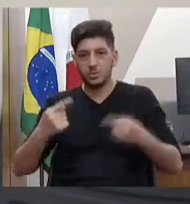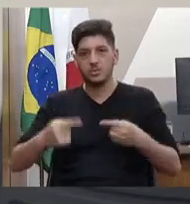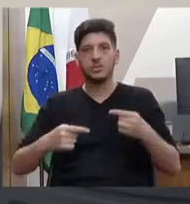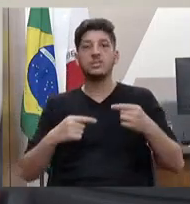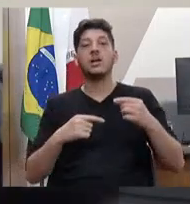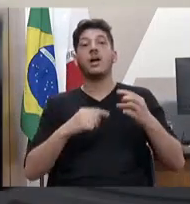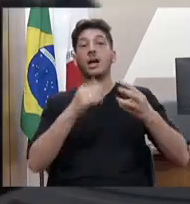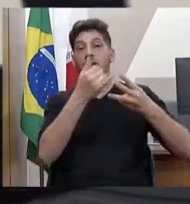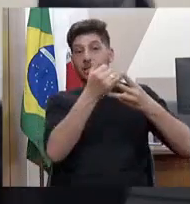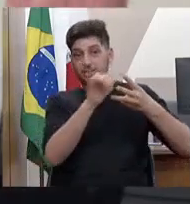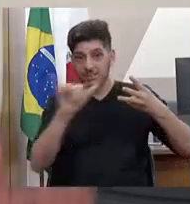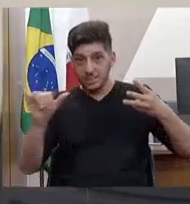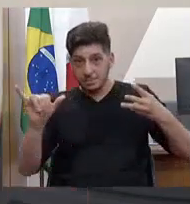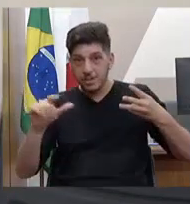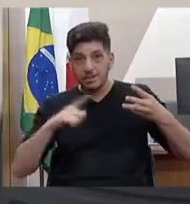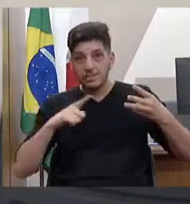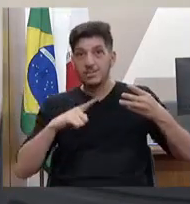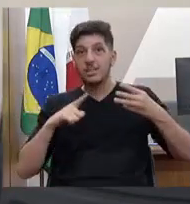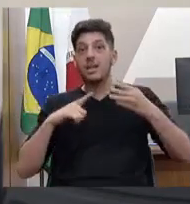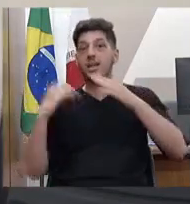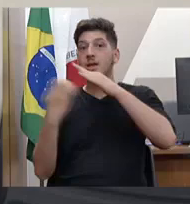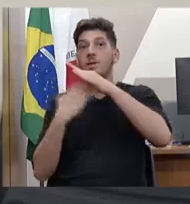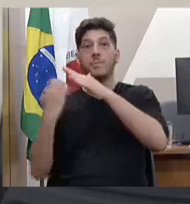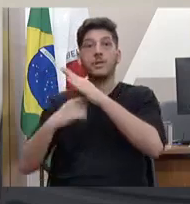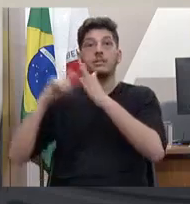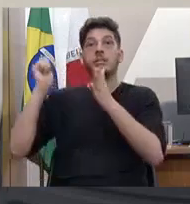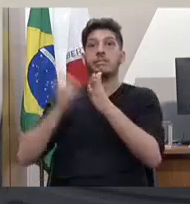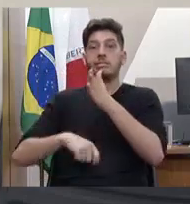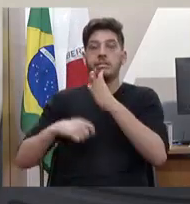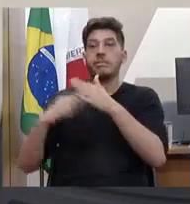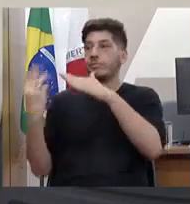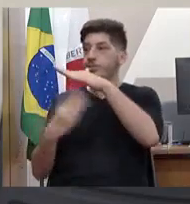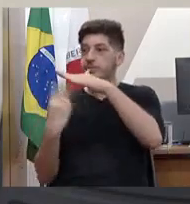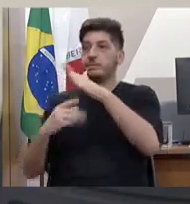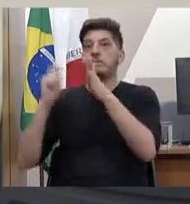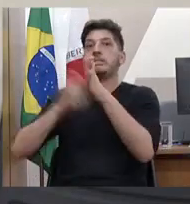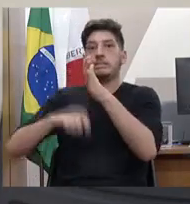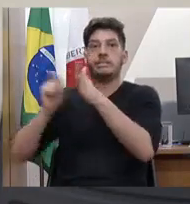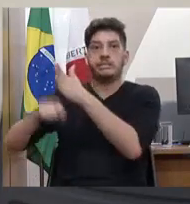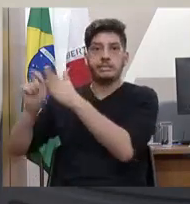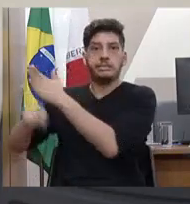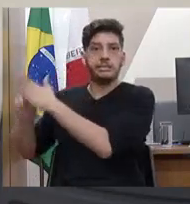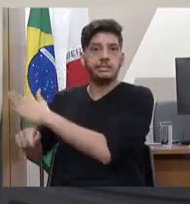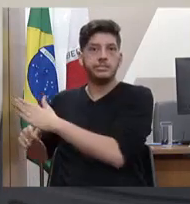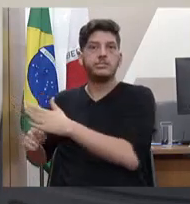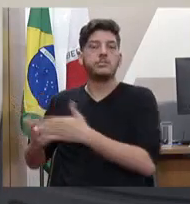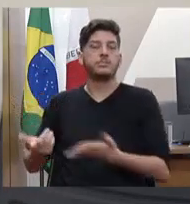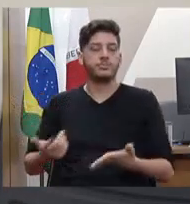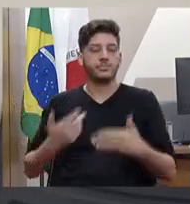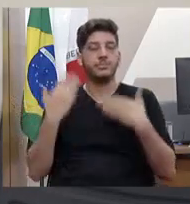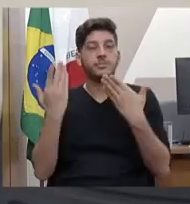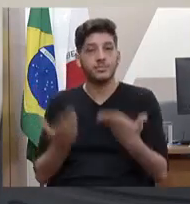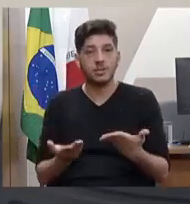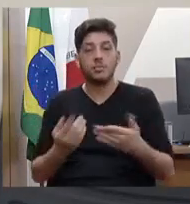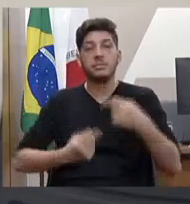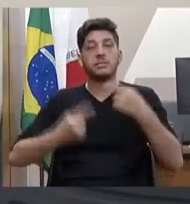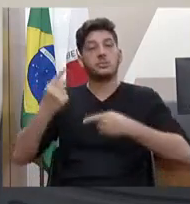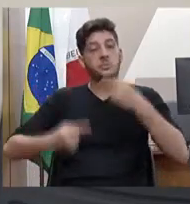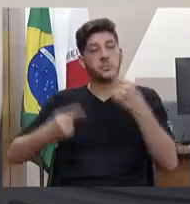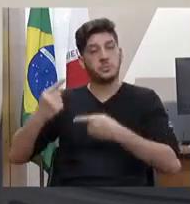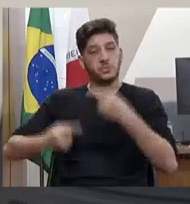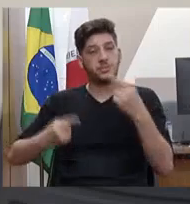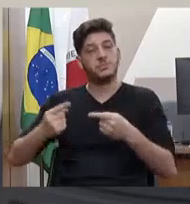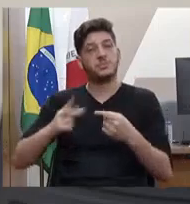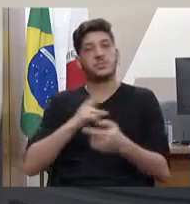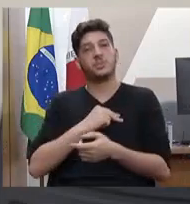quarteirizada lá se não tiver mais né Então essa a discussão que nós vamos ter